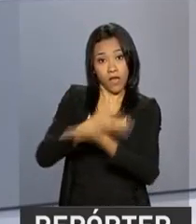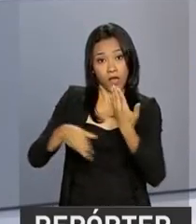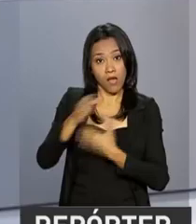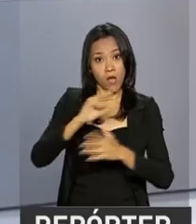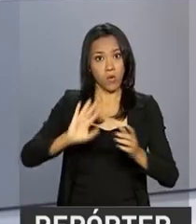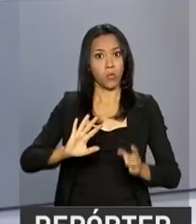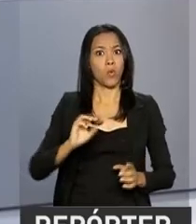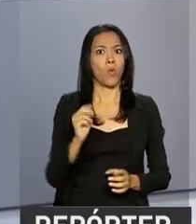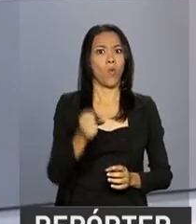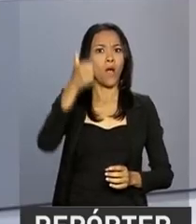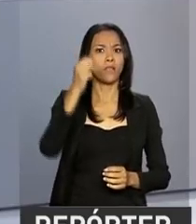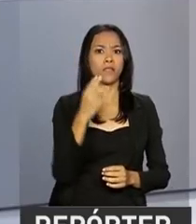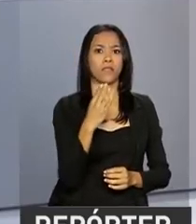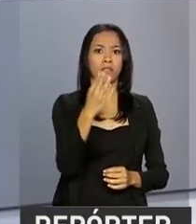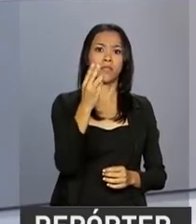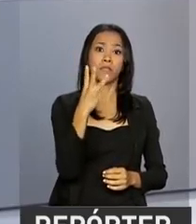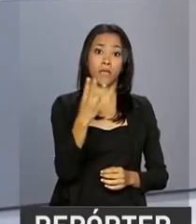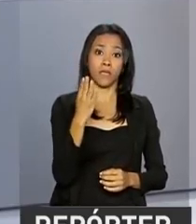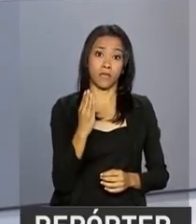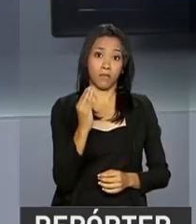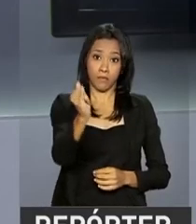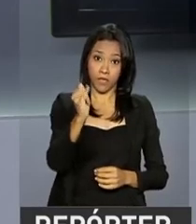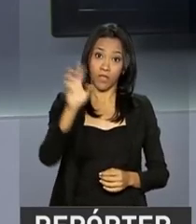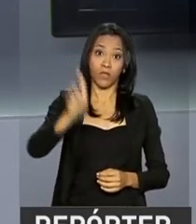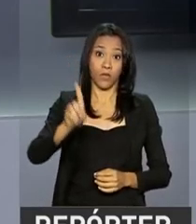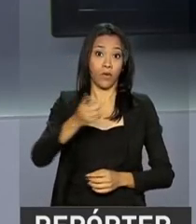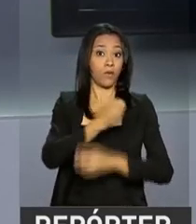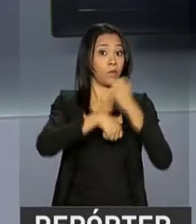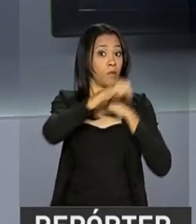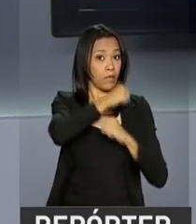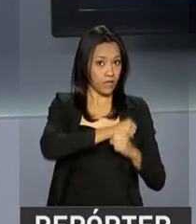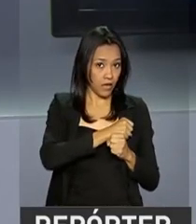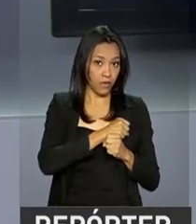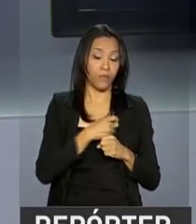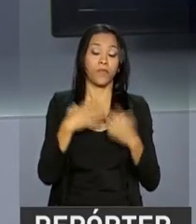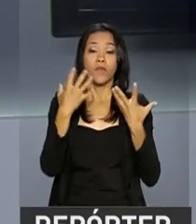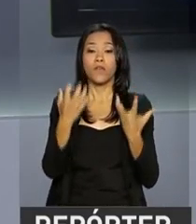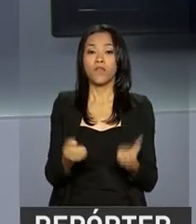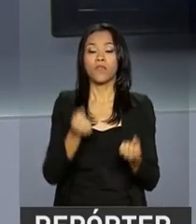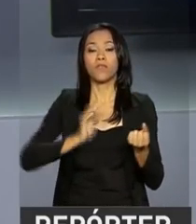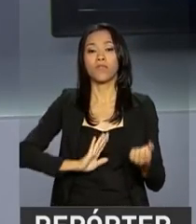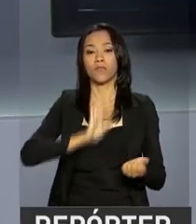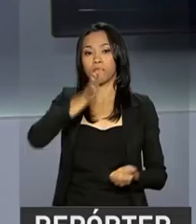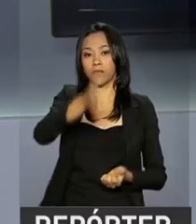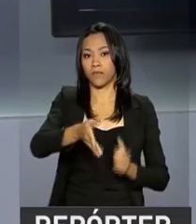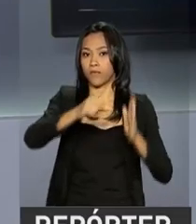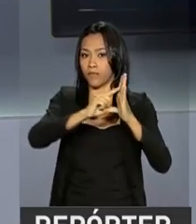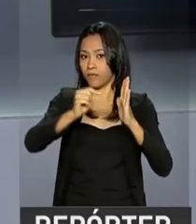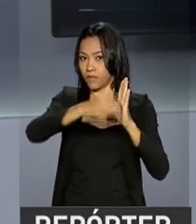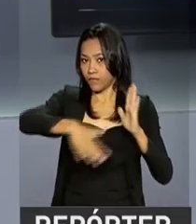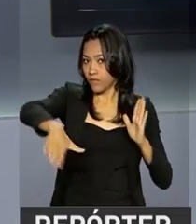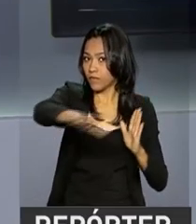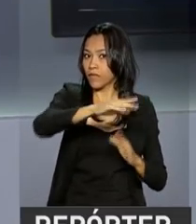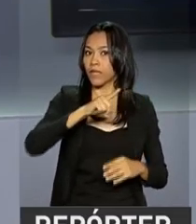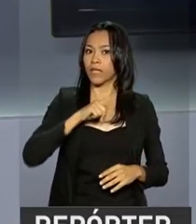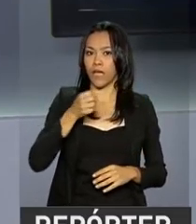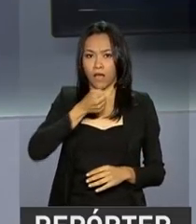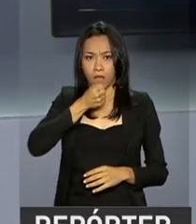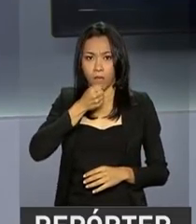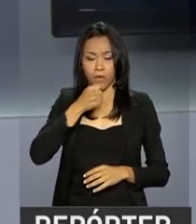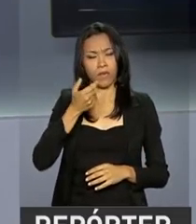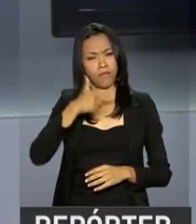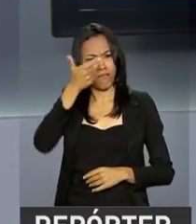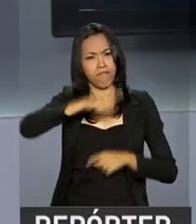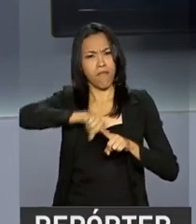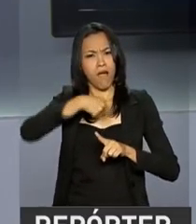quase 3 bilhões de dólares no ano passado. Vamos voltar ao Palácio do Planalto, onde está a repórter Mara Kenupi, que tem